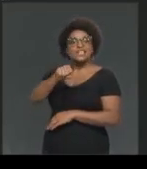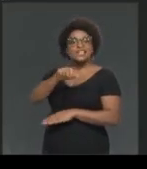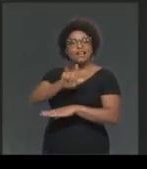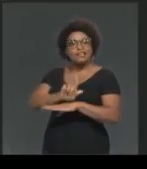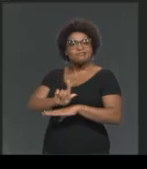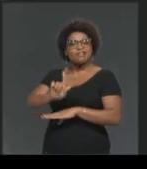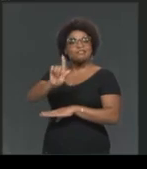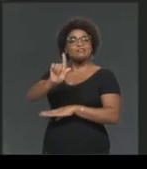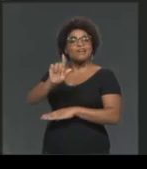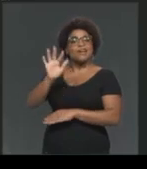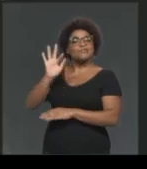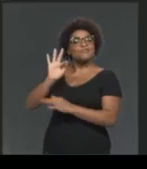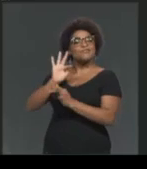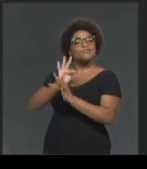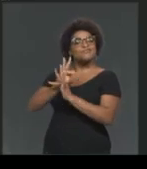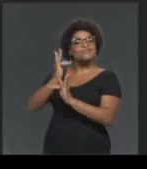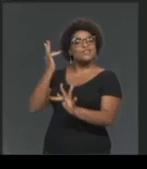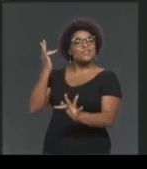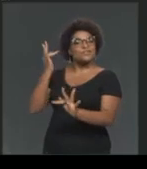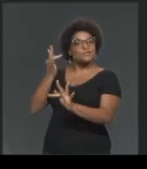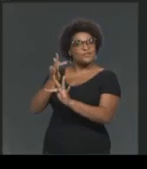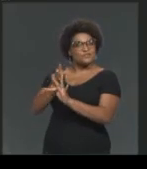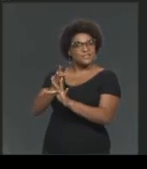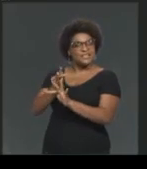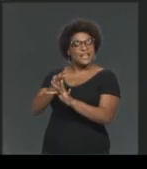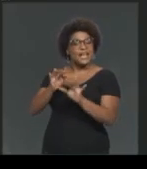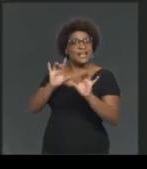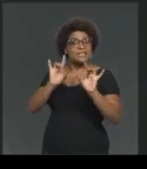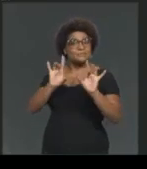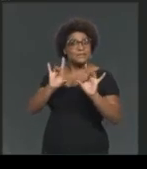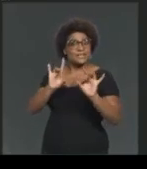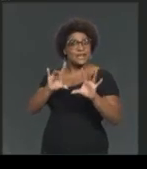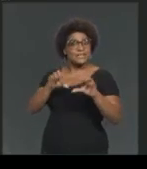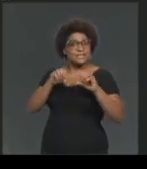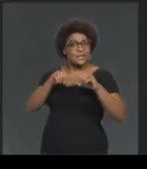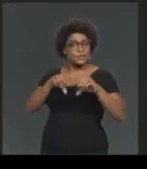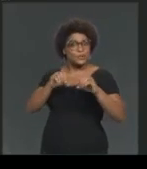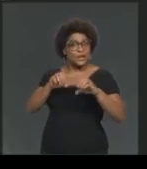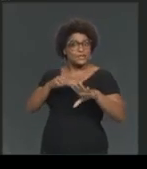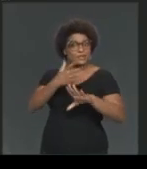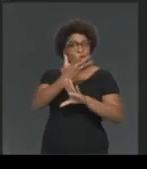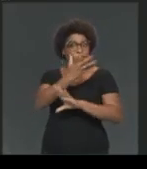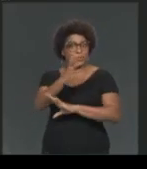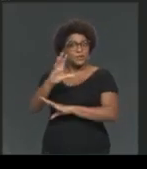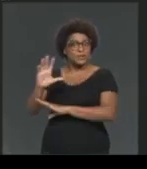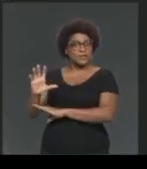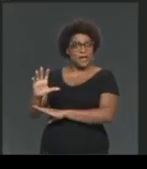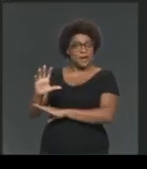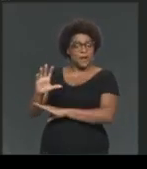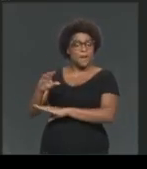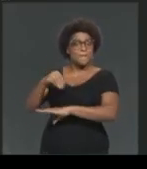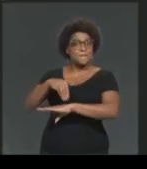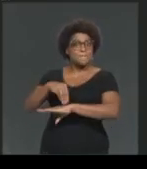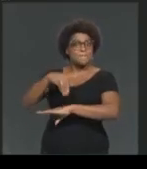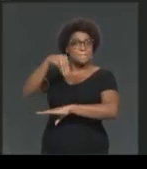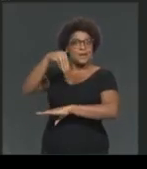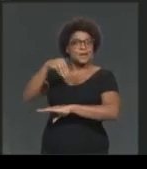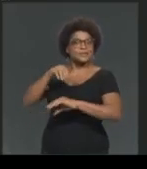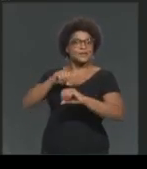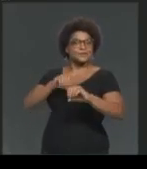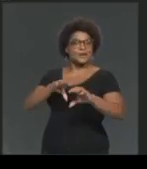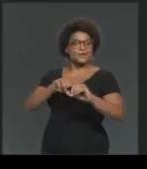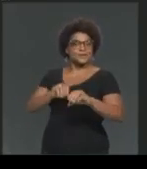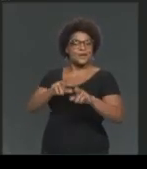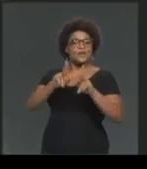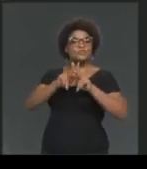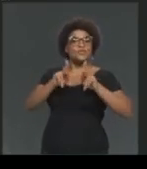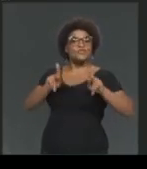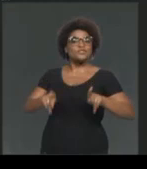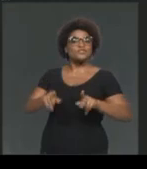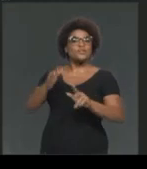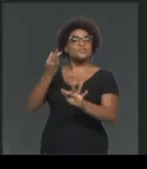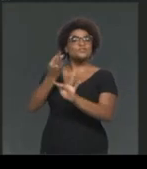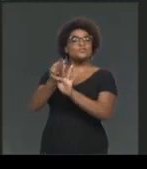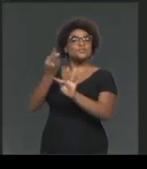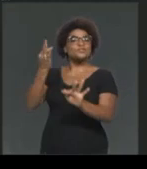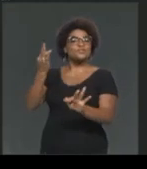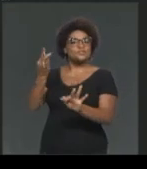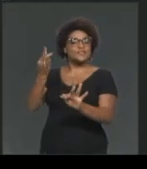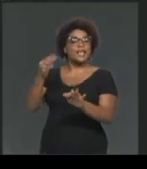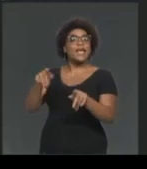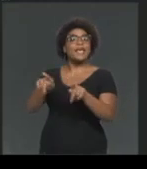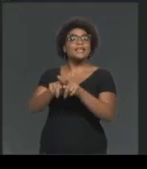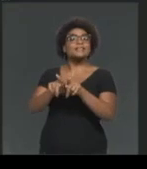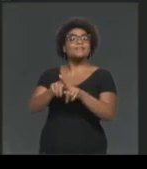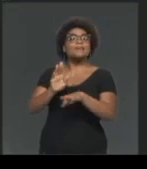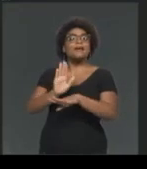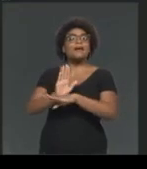educação ambiental, mestre em educação, professor de filosofia e assistente social. Mas eu poderia me apresentar